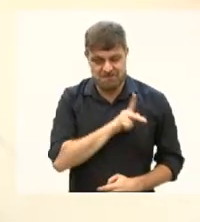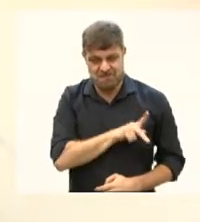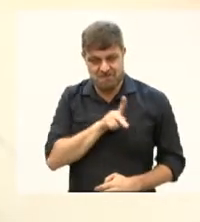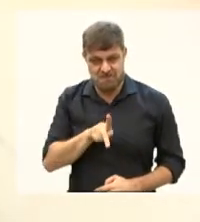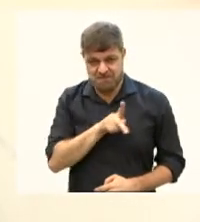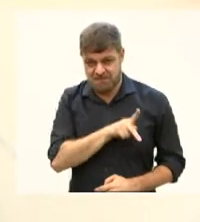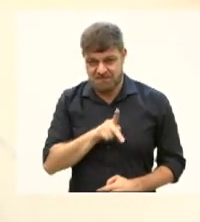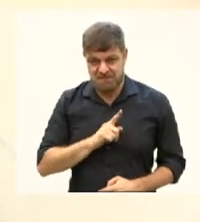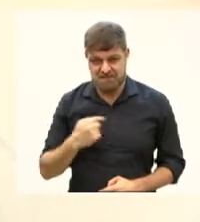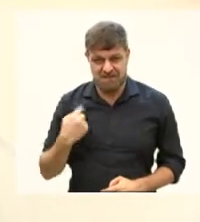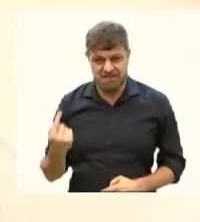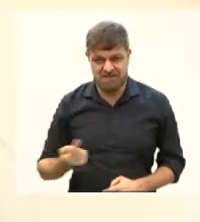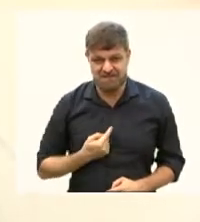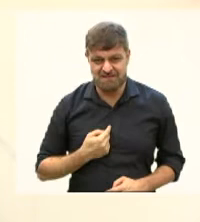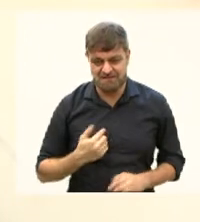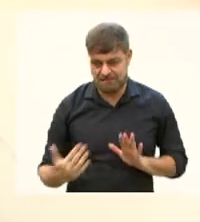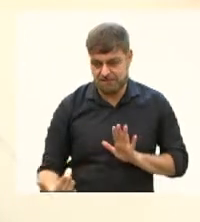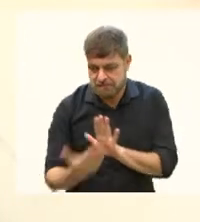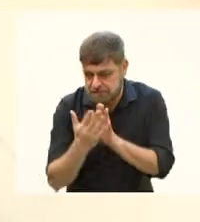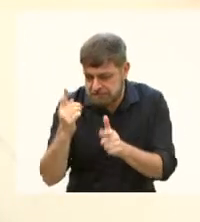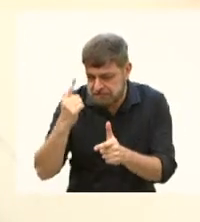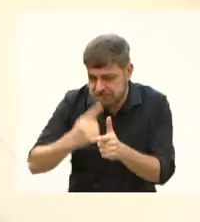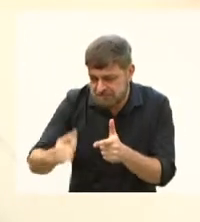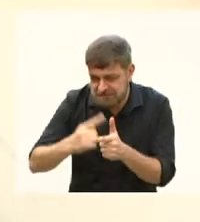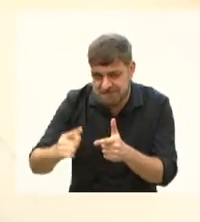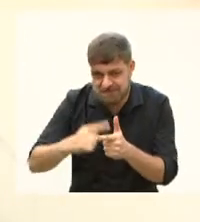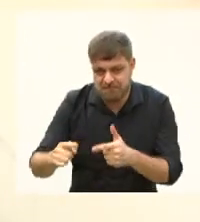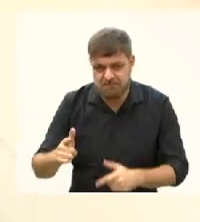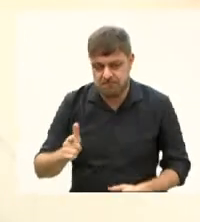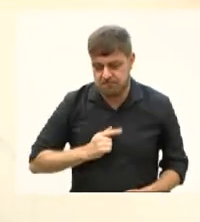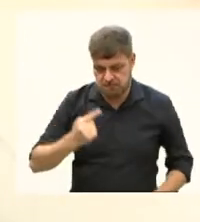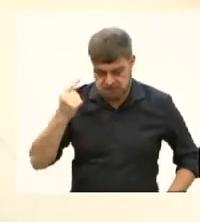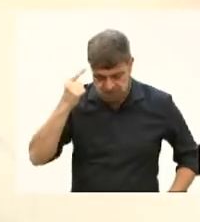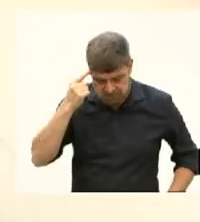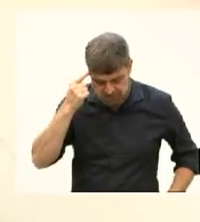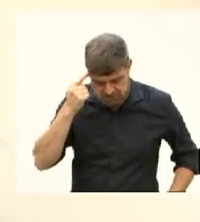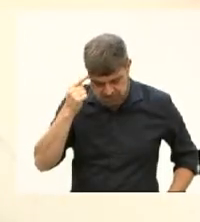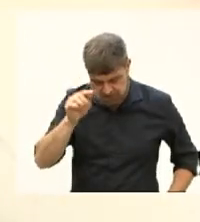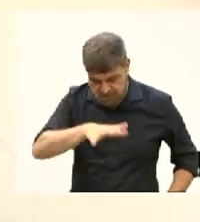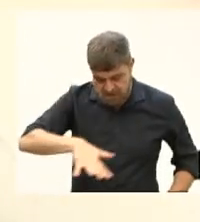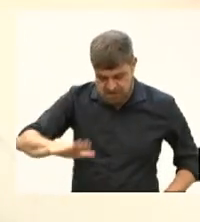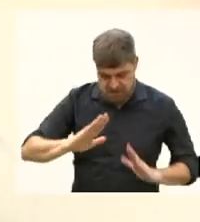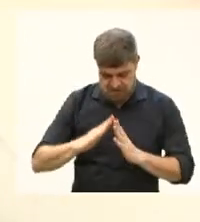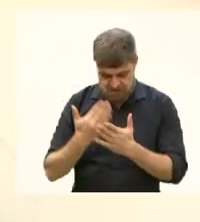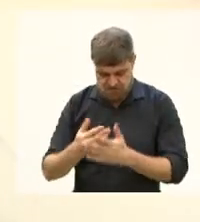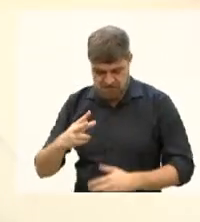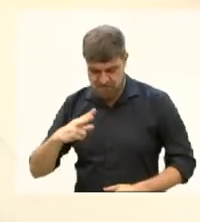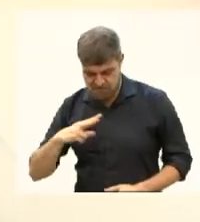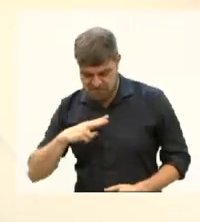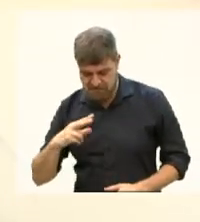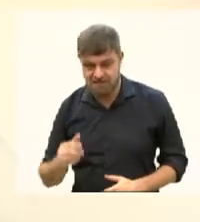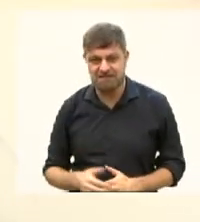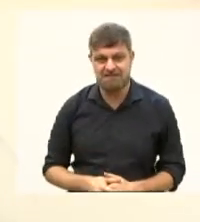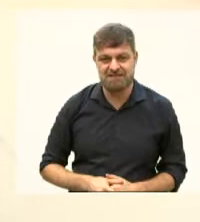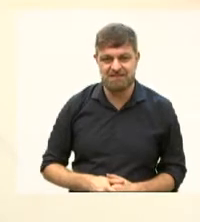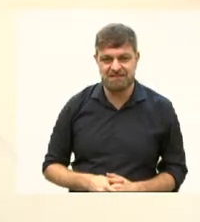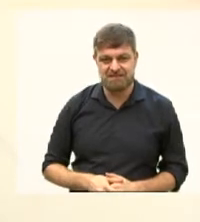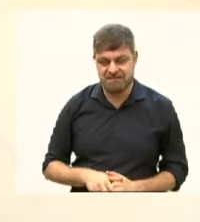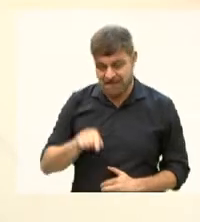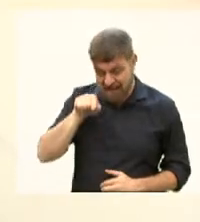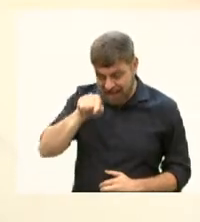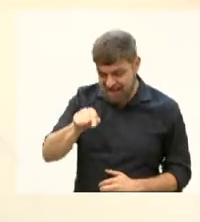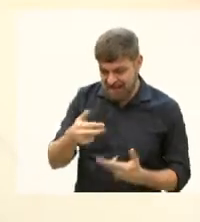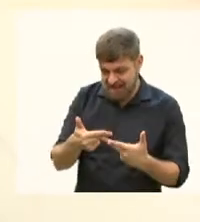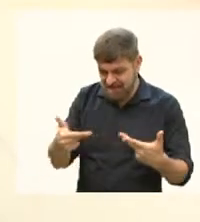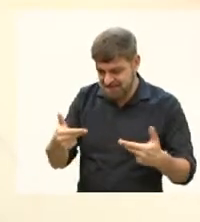nós nos deparamos com determinadas situações, por exemplo, vem da iniciativa privada. E as